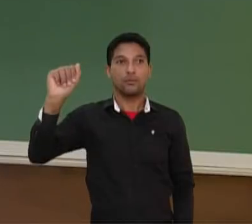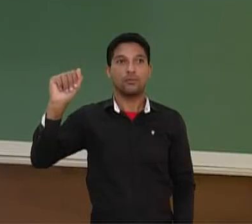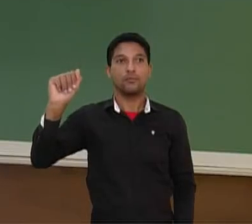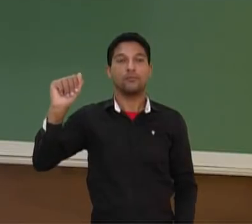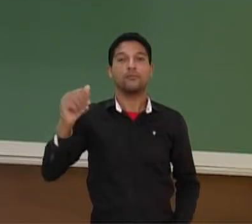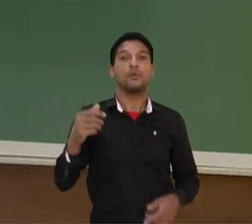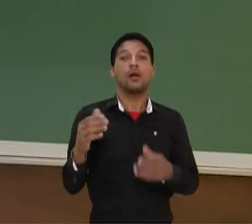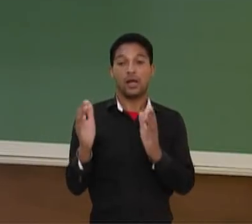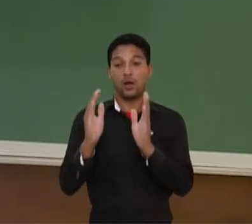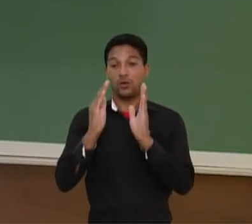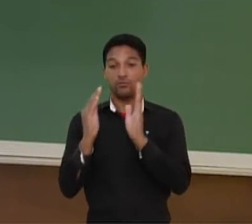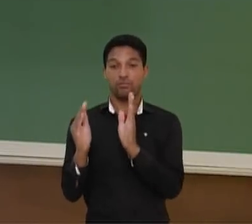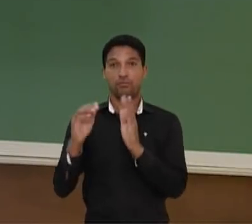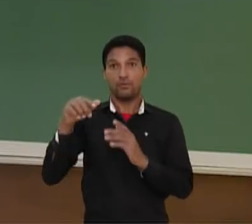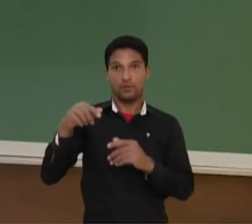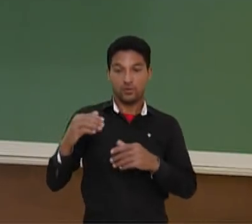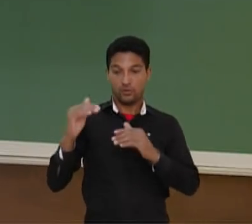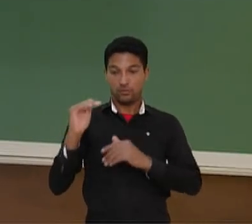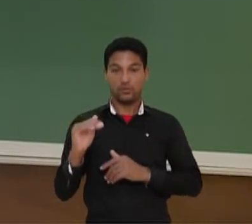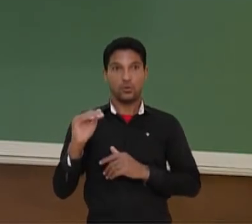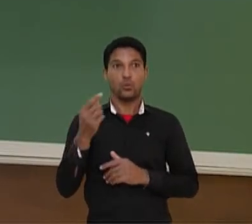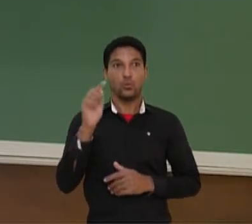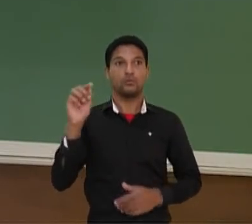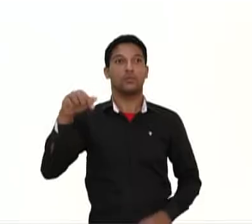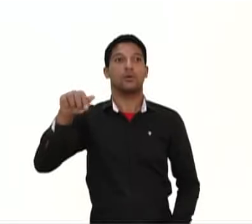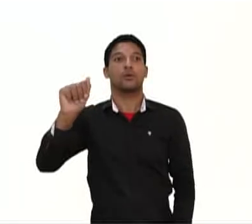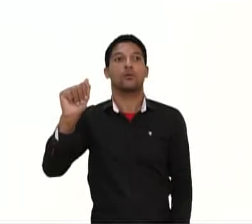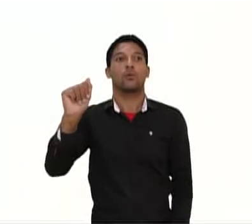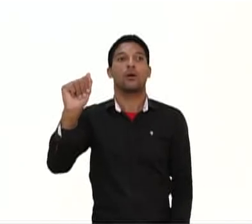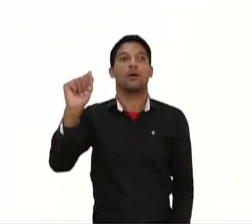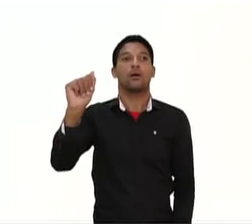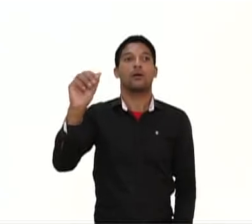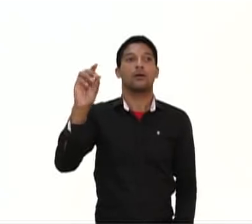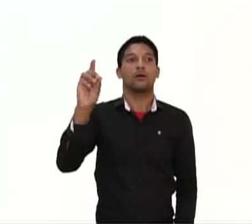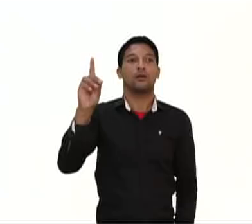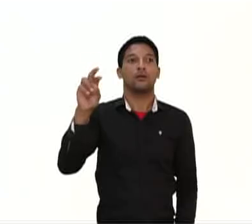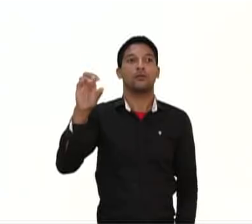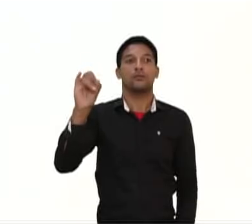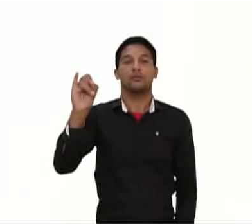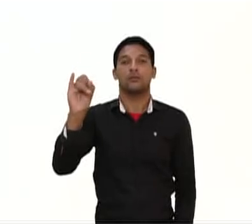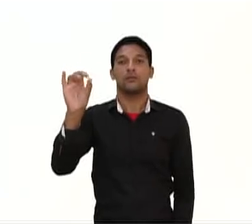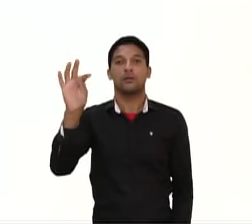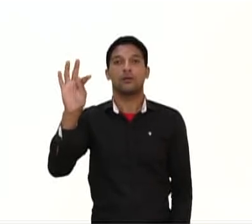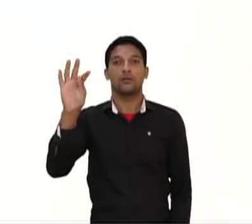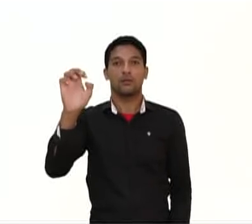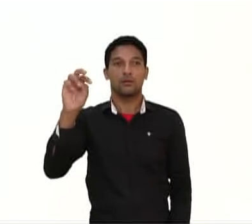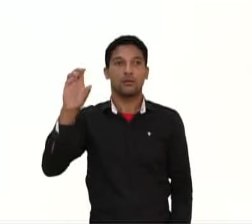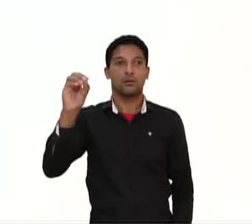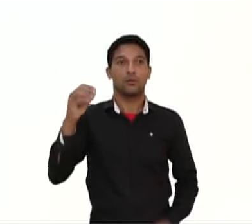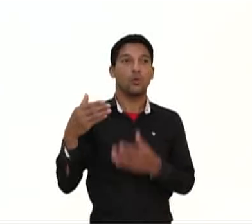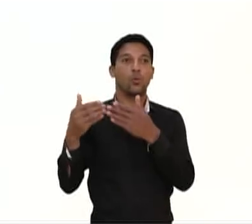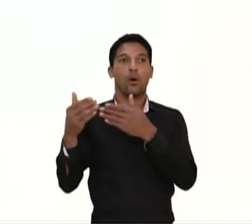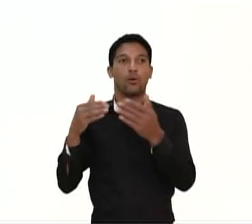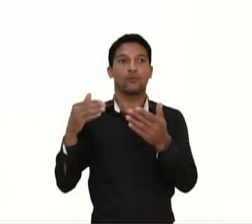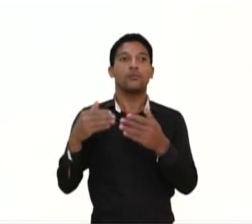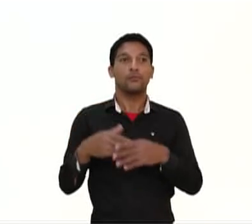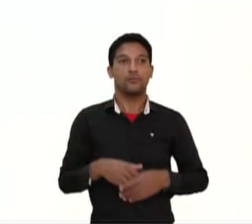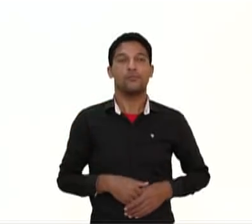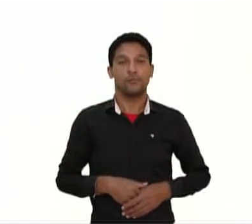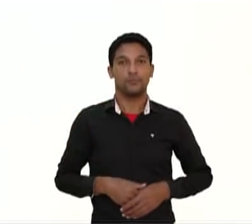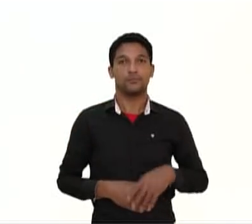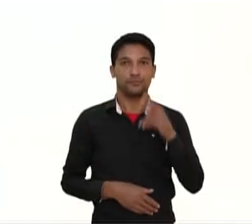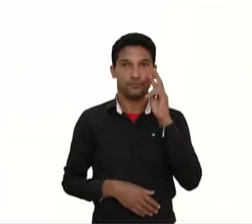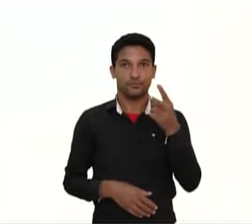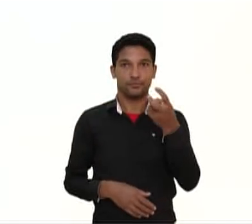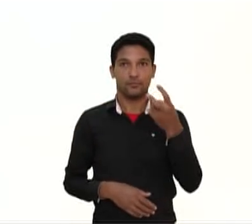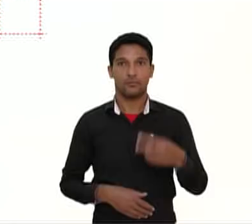ou trapezoide. Vamos ver se a gente acertou? Tá ali. Trapézios, quadriláteros quaisquer e paralelogramos.